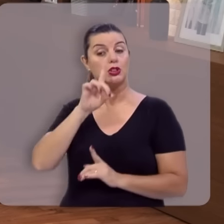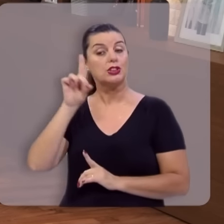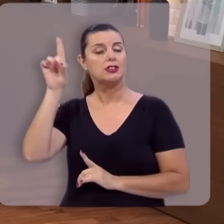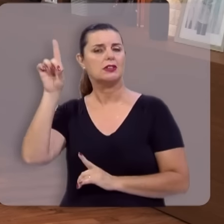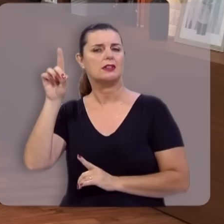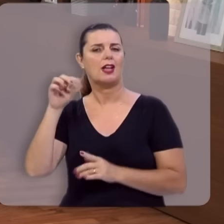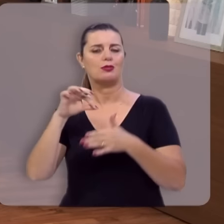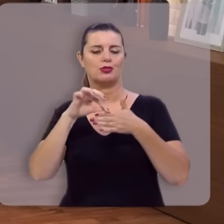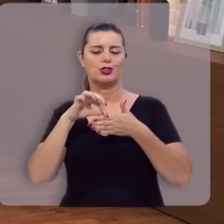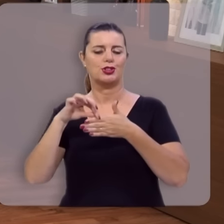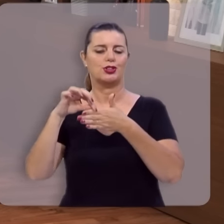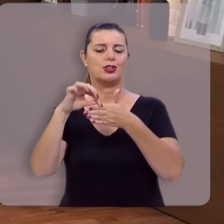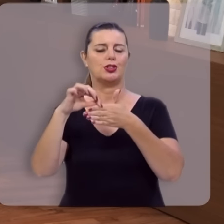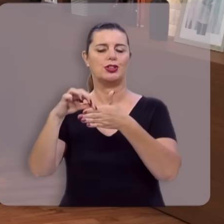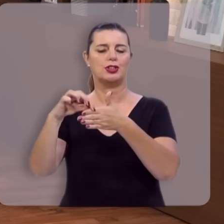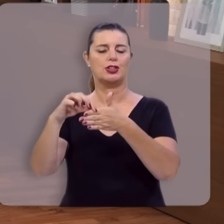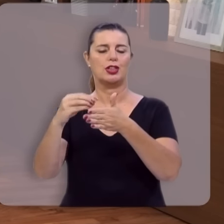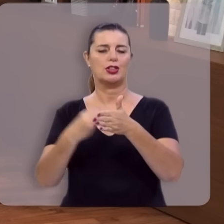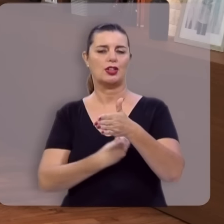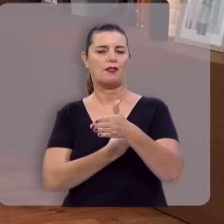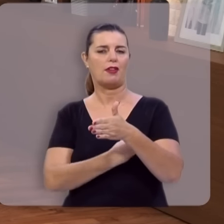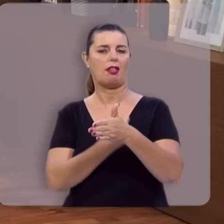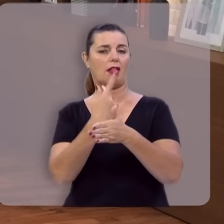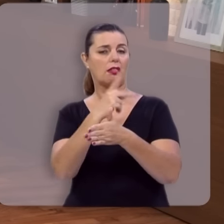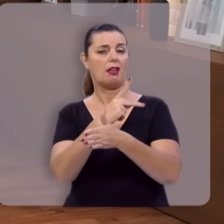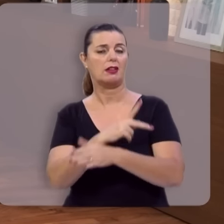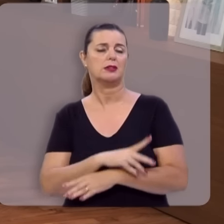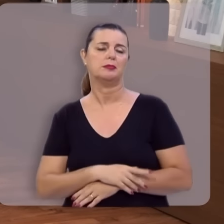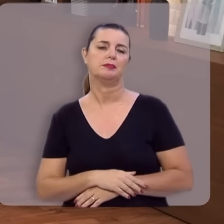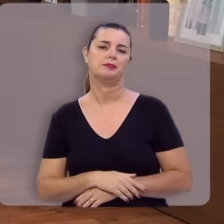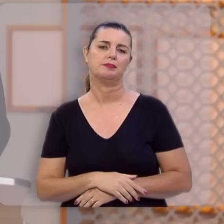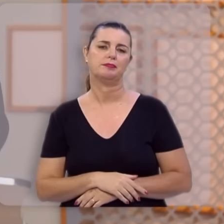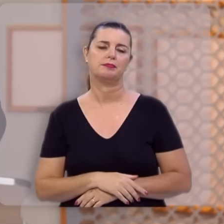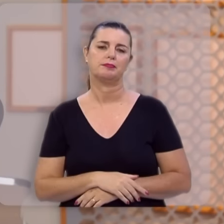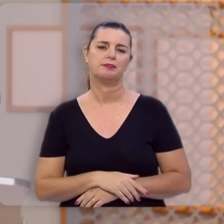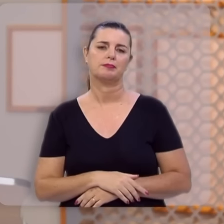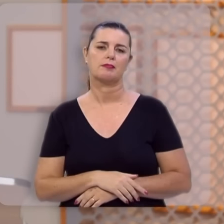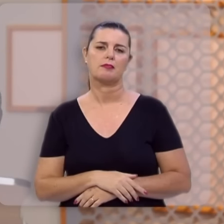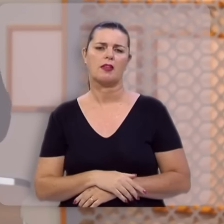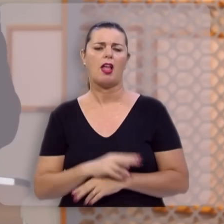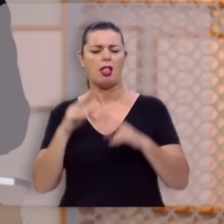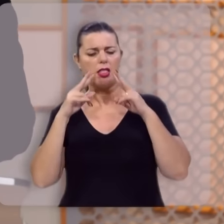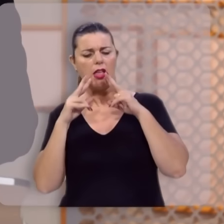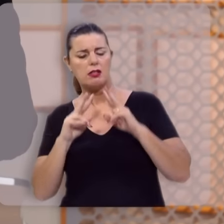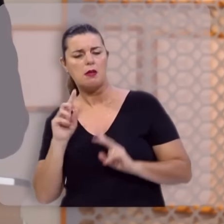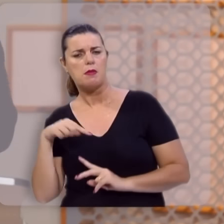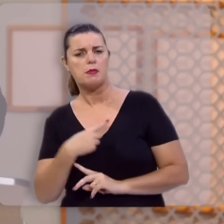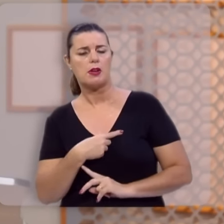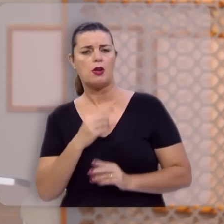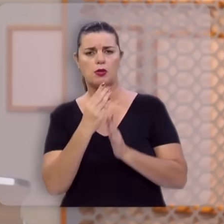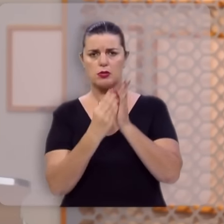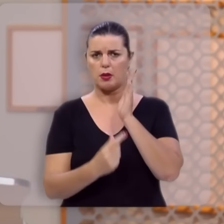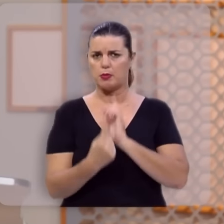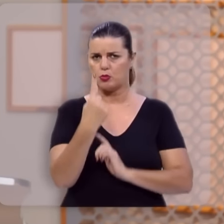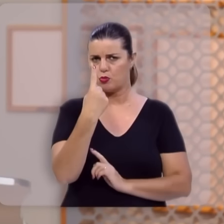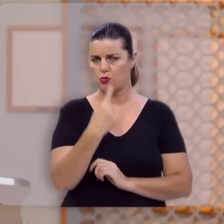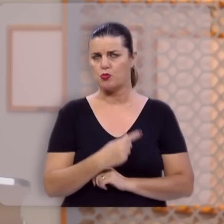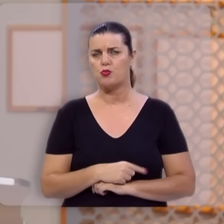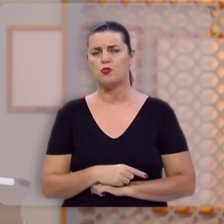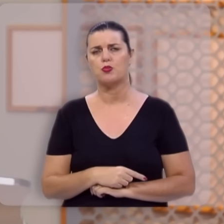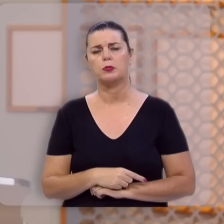de Deus dirige o seu destino. Ele testemunha para nós, neste capítulo 1